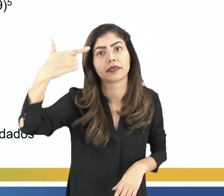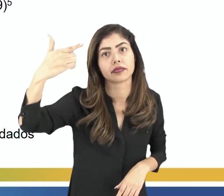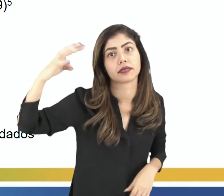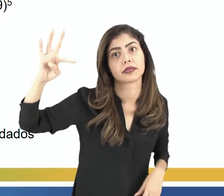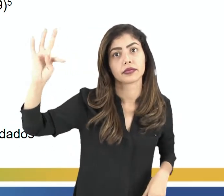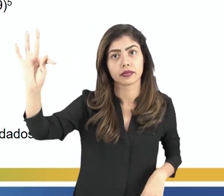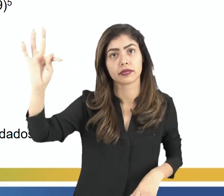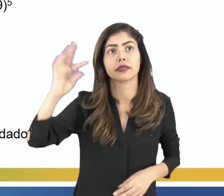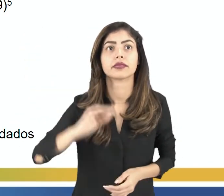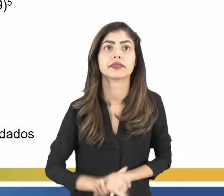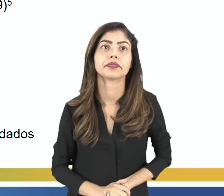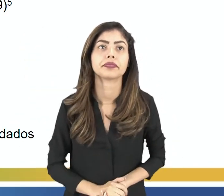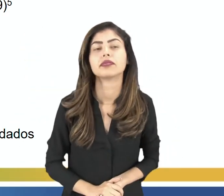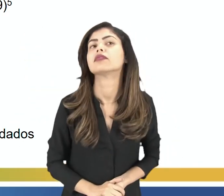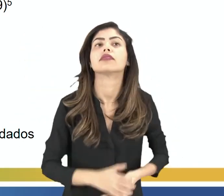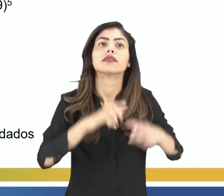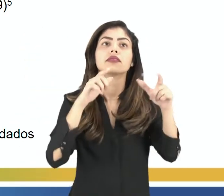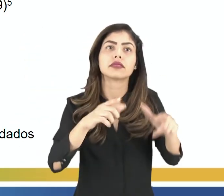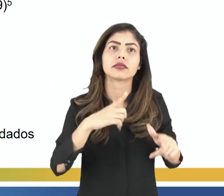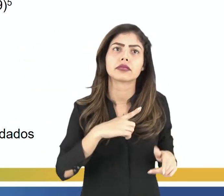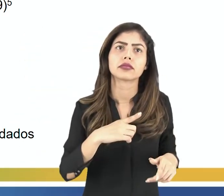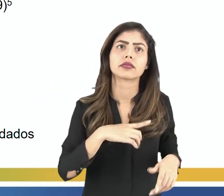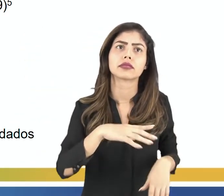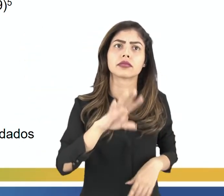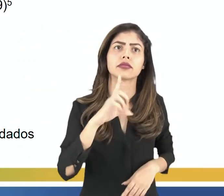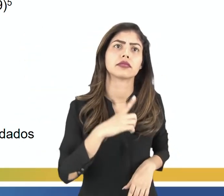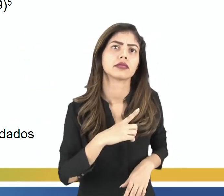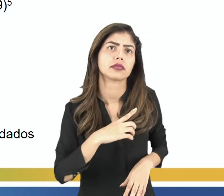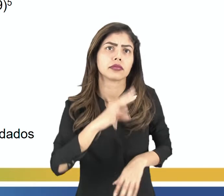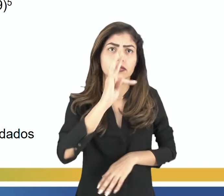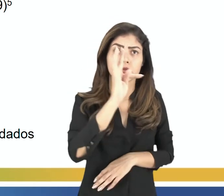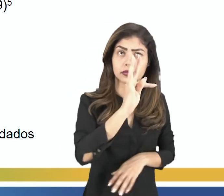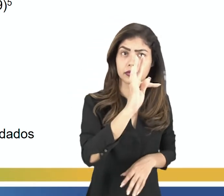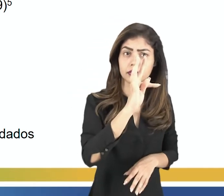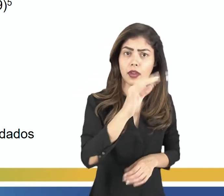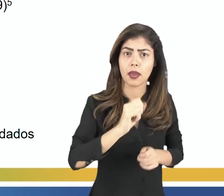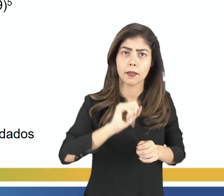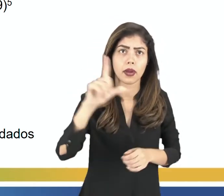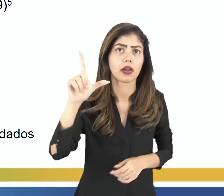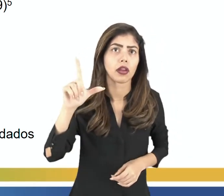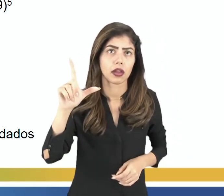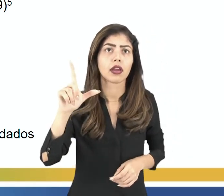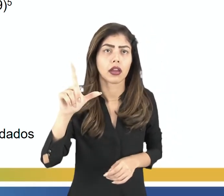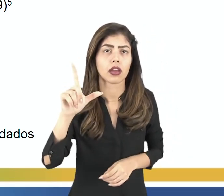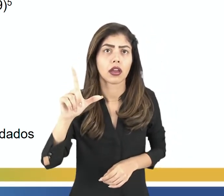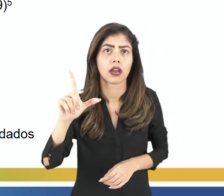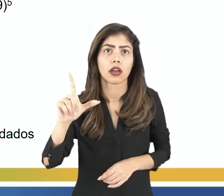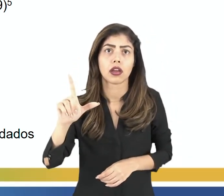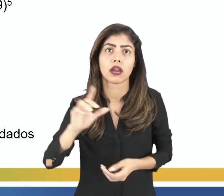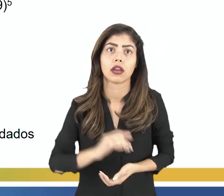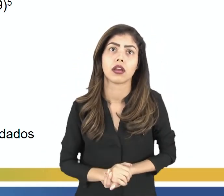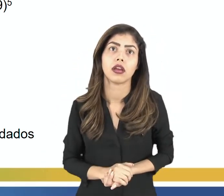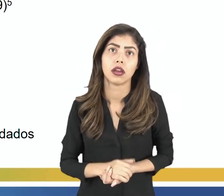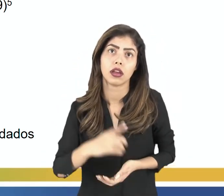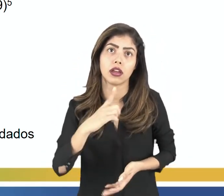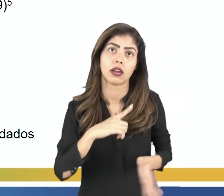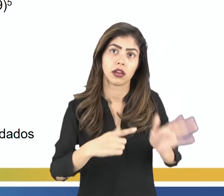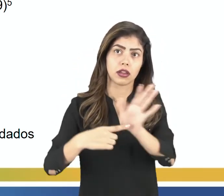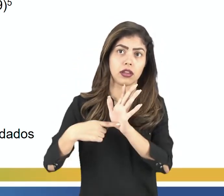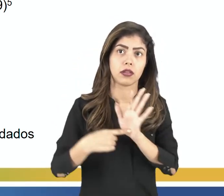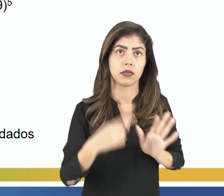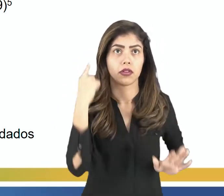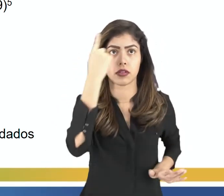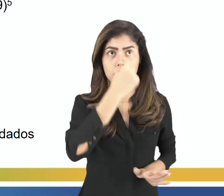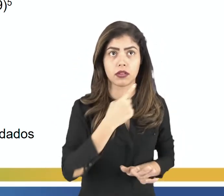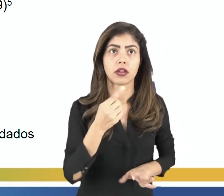quanto? 2t. Onde nós temos quem? Os seguintes dados da questão. T maiúsculo, dentro do